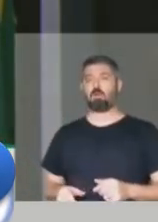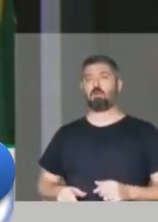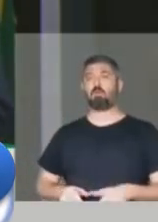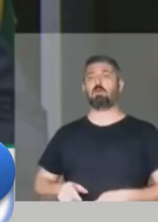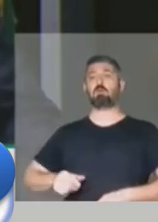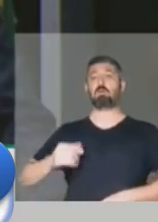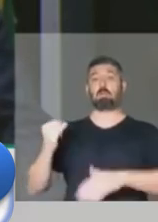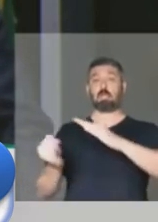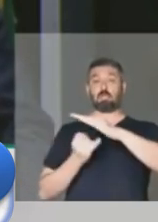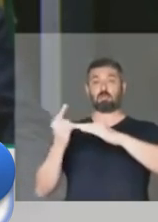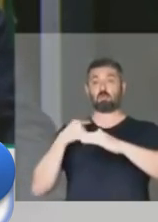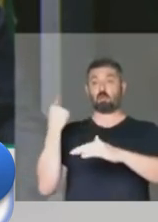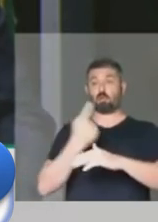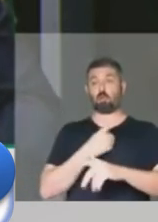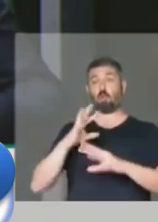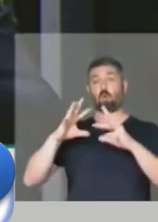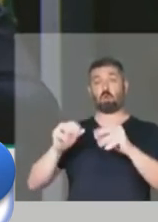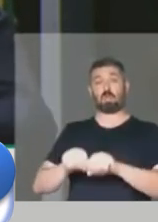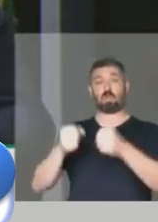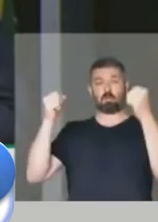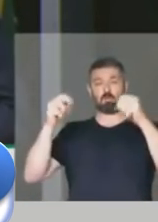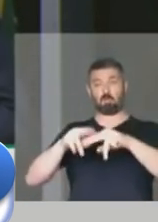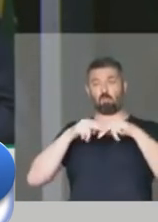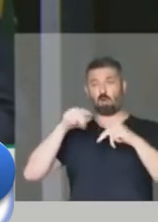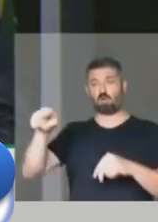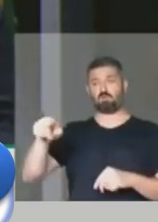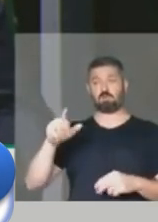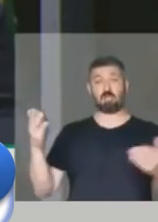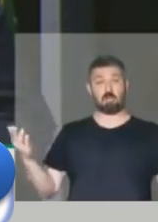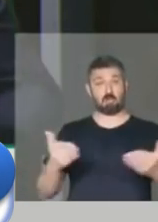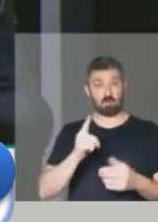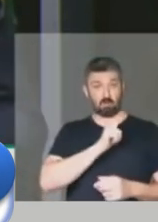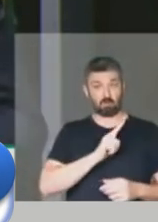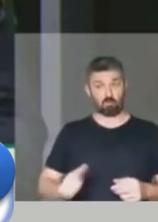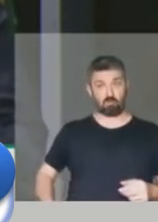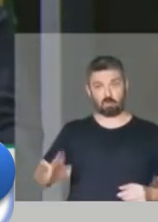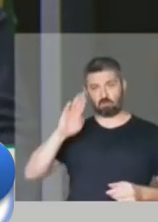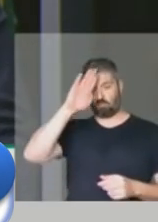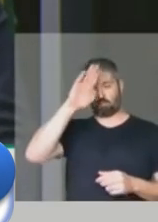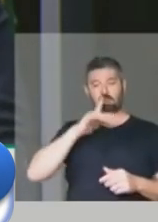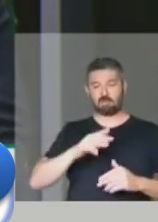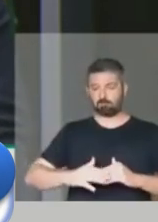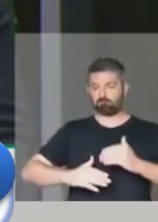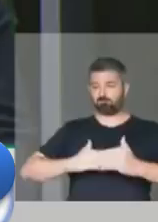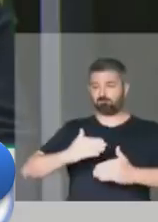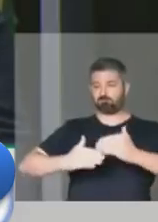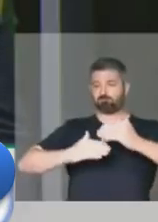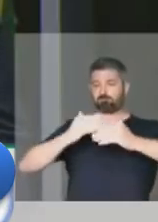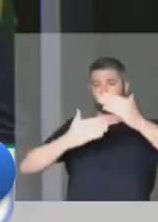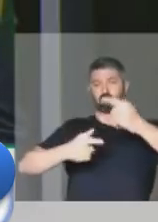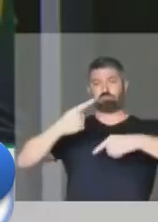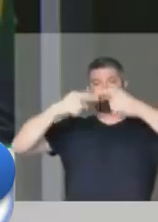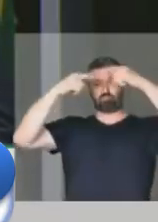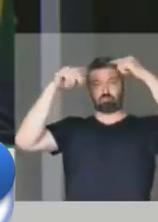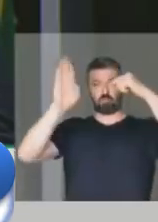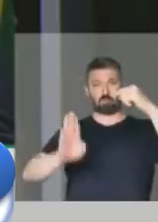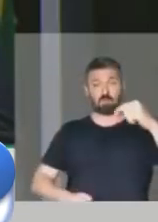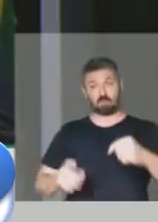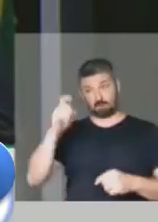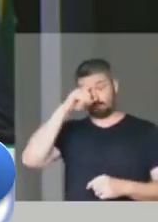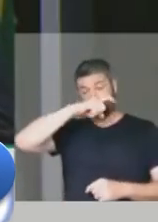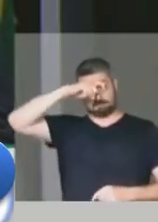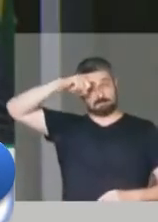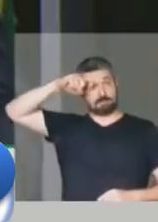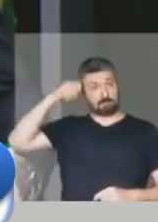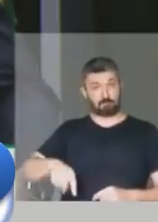as nossas instituições. Agora o governo Jair Bolsonaro está se reerguendo e reerguendo o Brasil. Vai ser